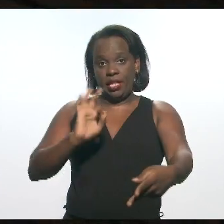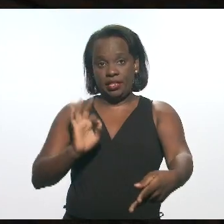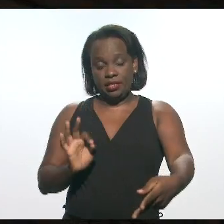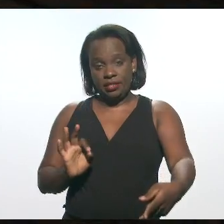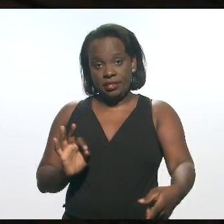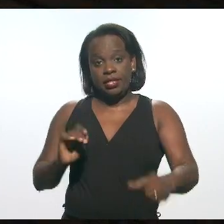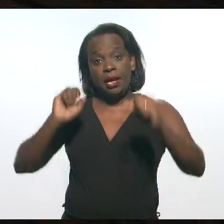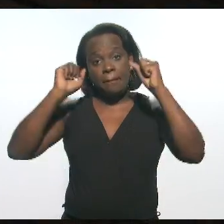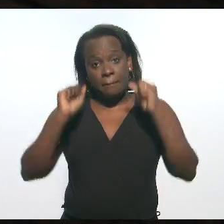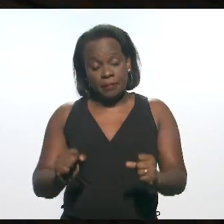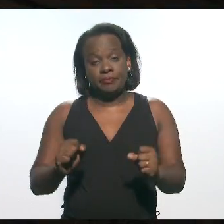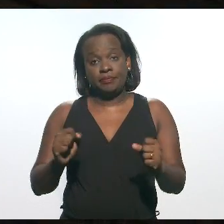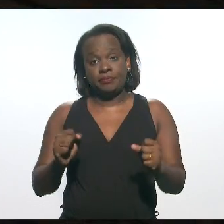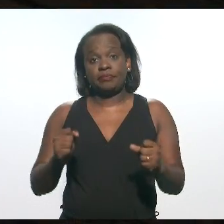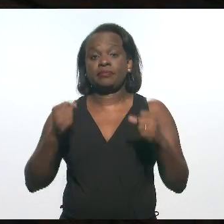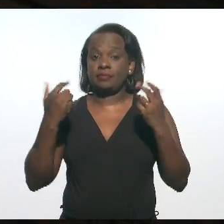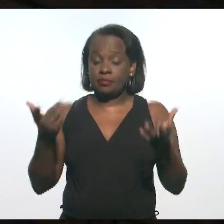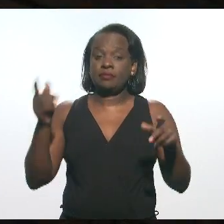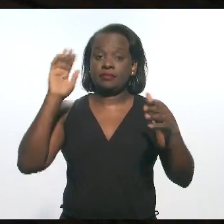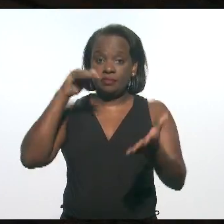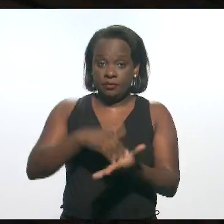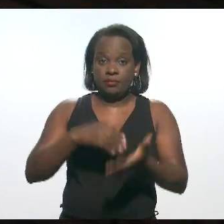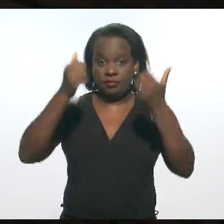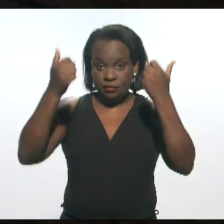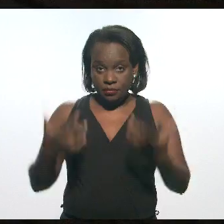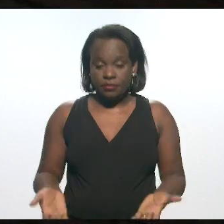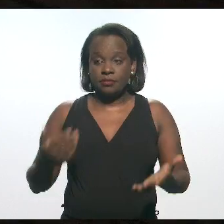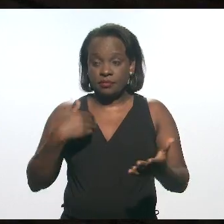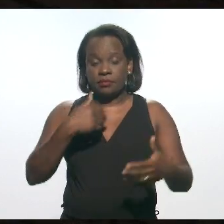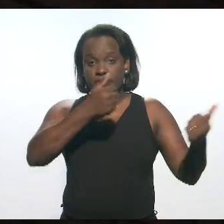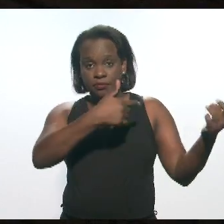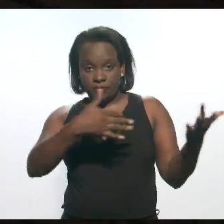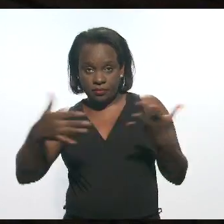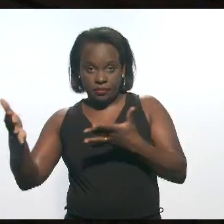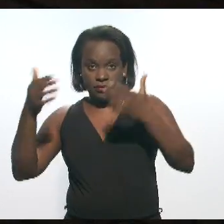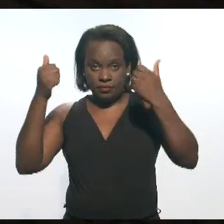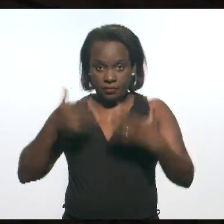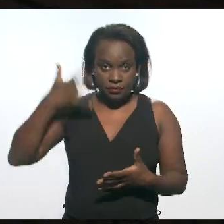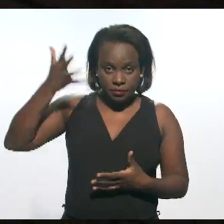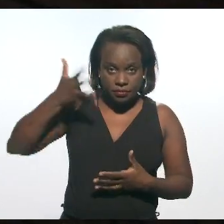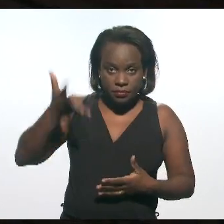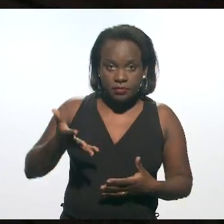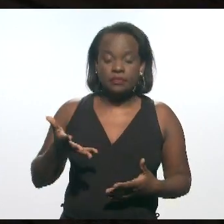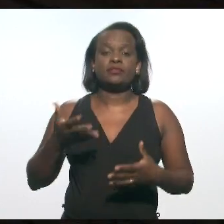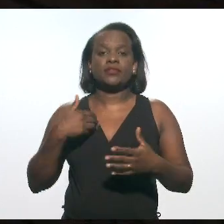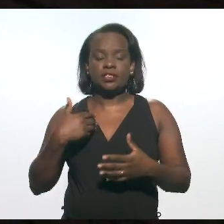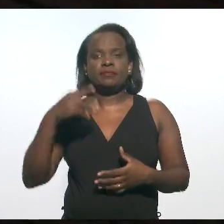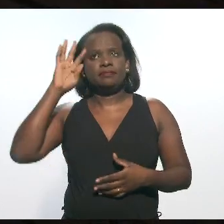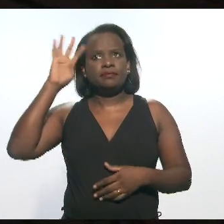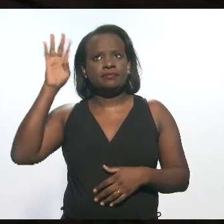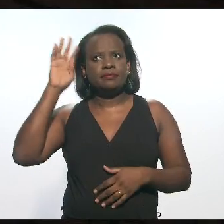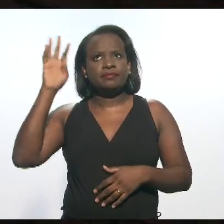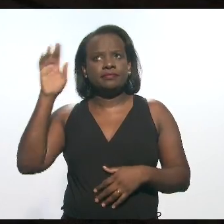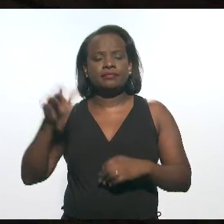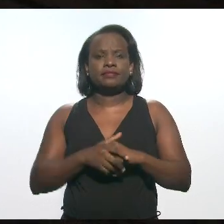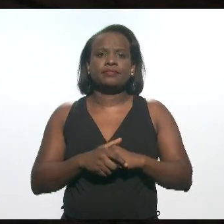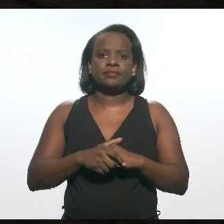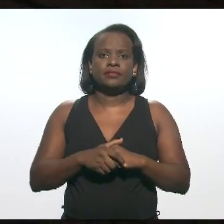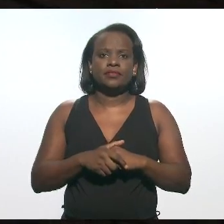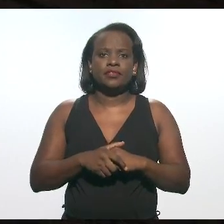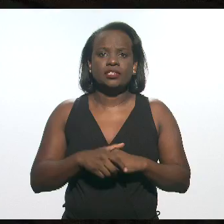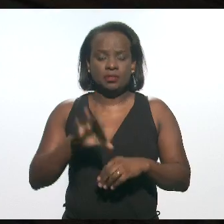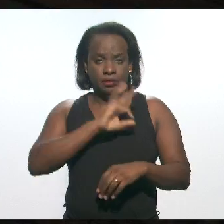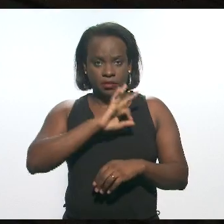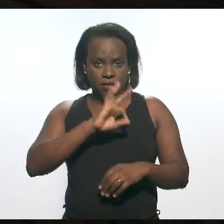senhor presidente para finalizar a minha narrativa o meu discurso eu fico imaginando senhor presidente